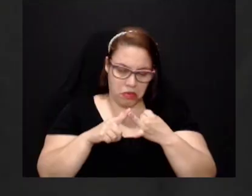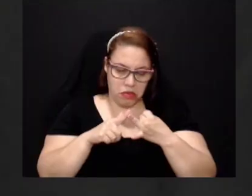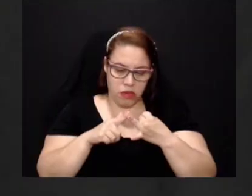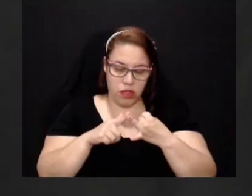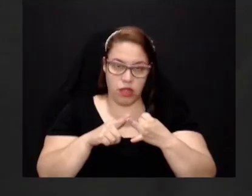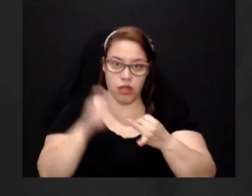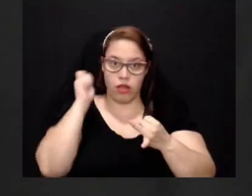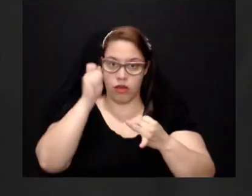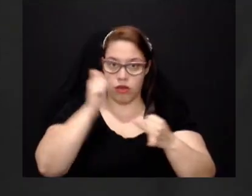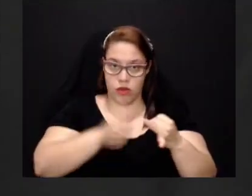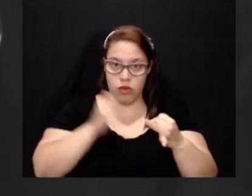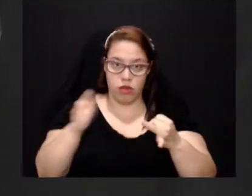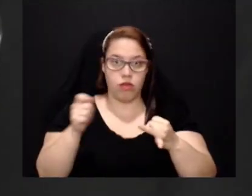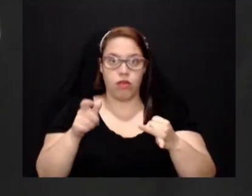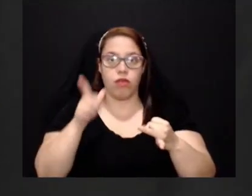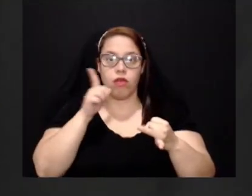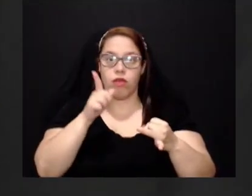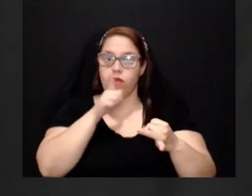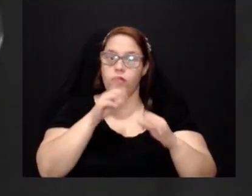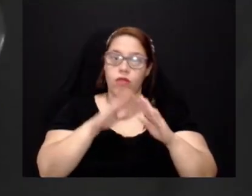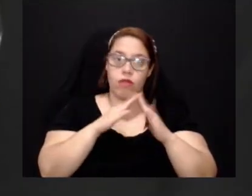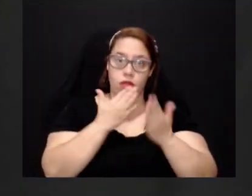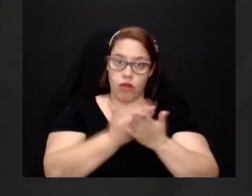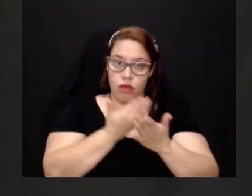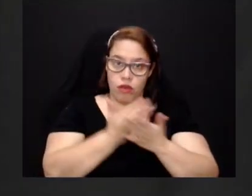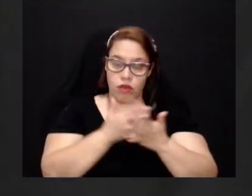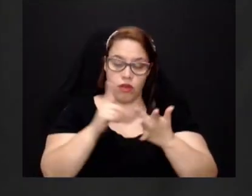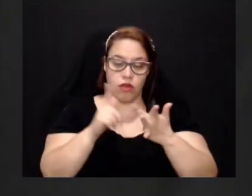na lanchonete da escola, as